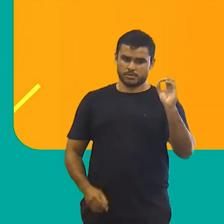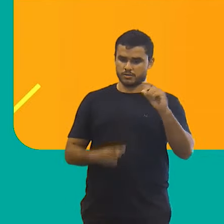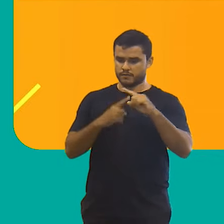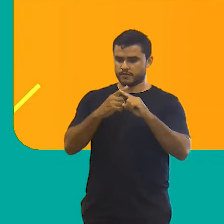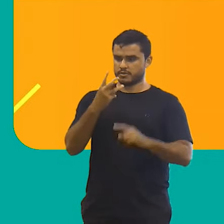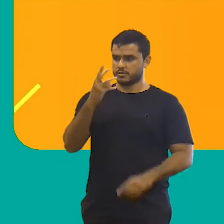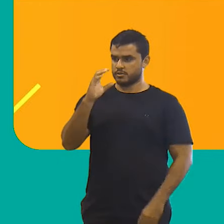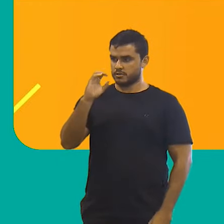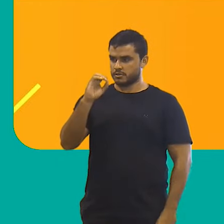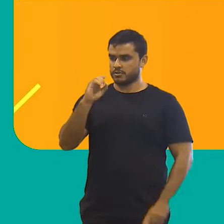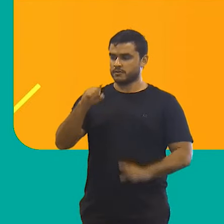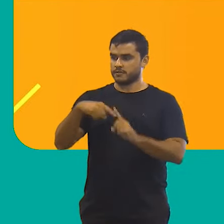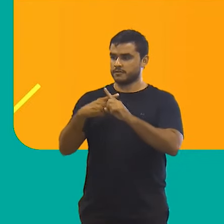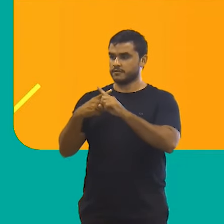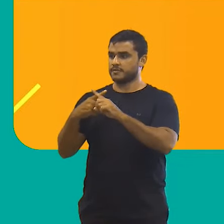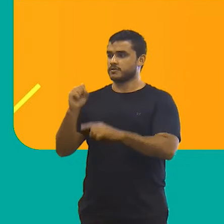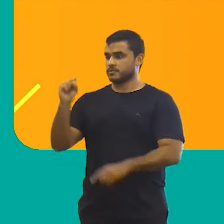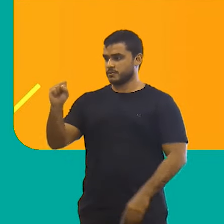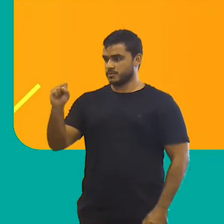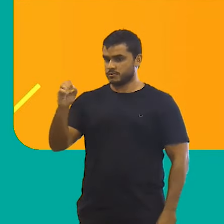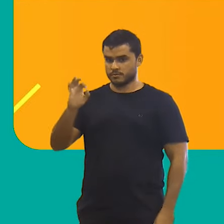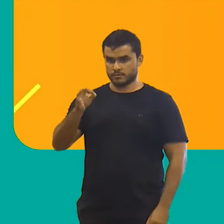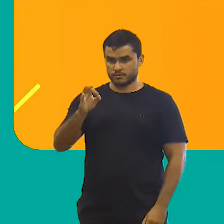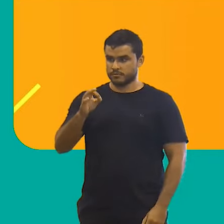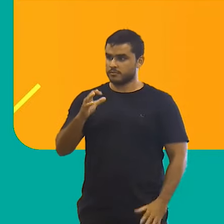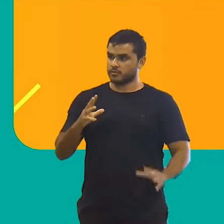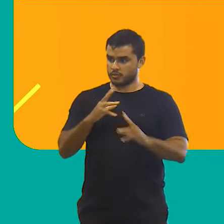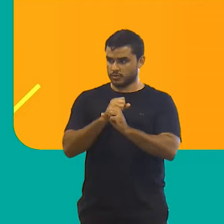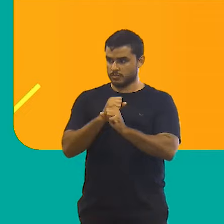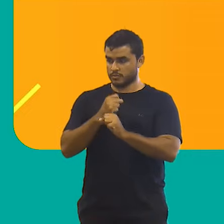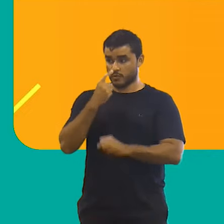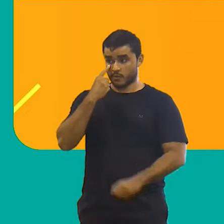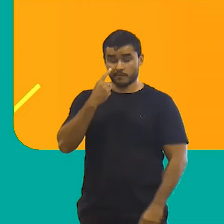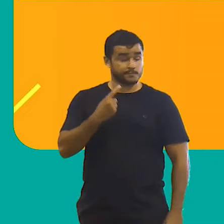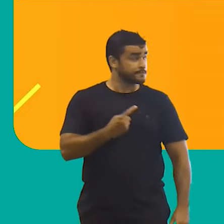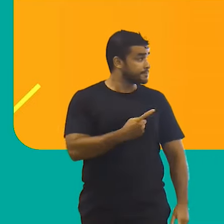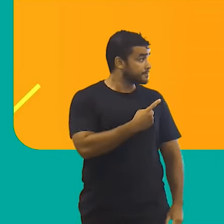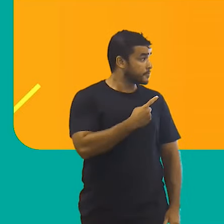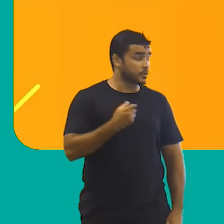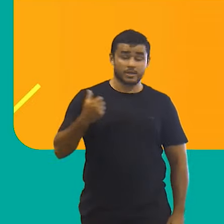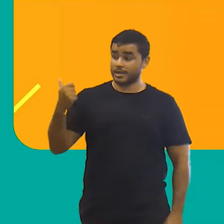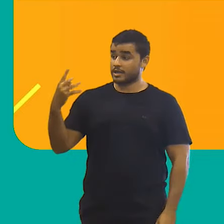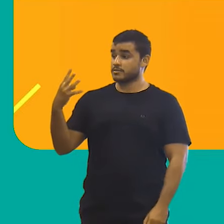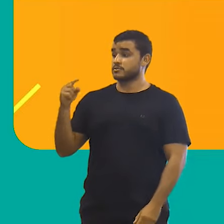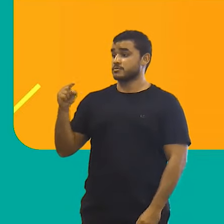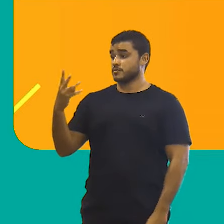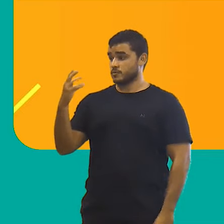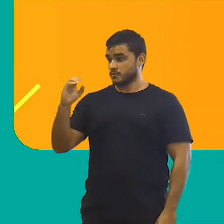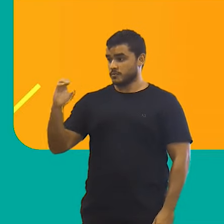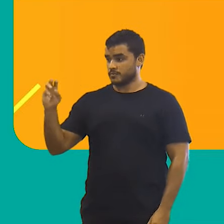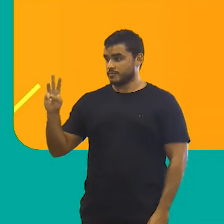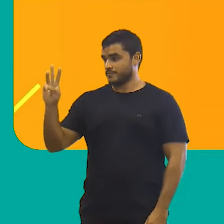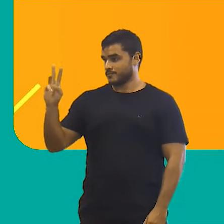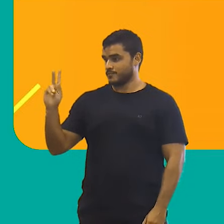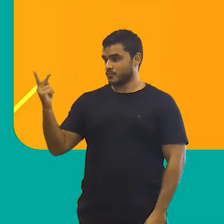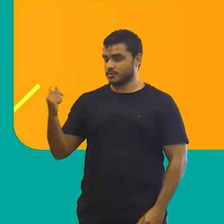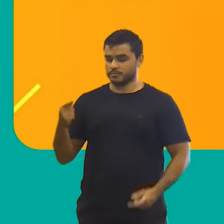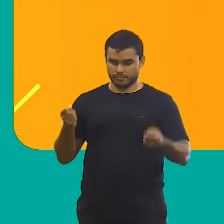Potência do LED, 8 watts. Que fica durante 8 horas por dia, 30